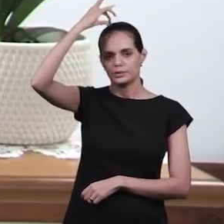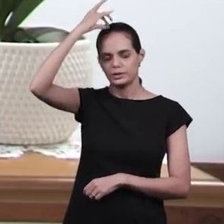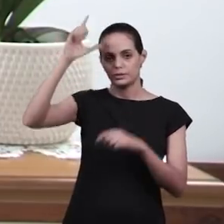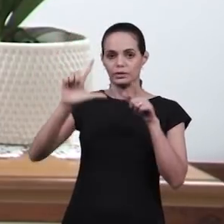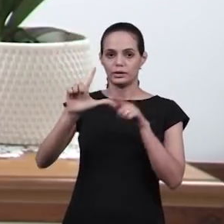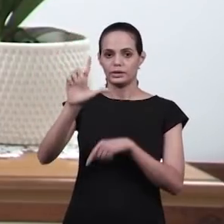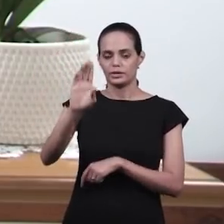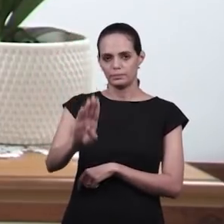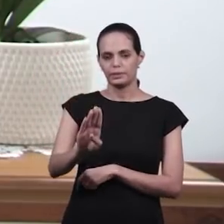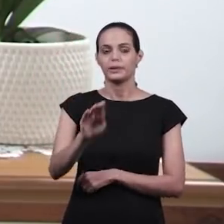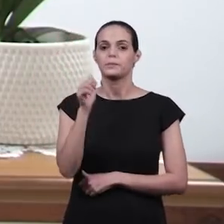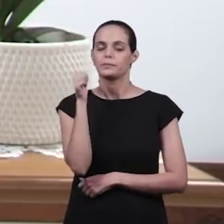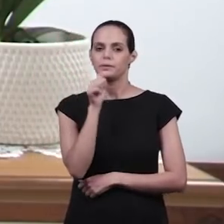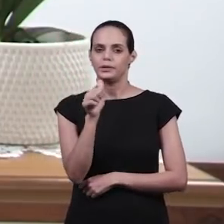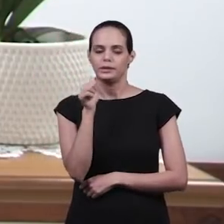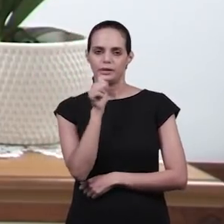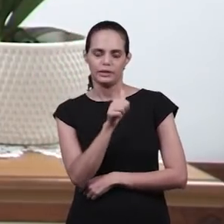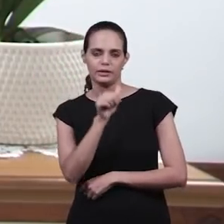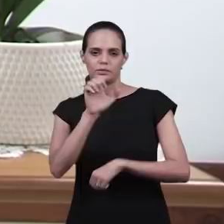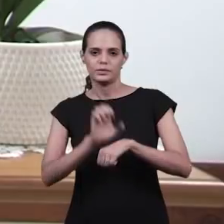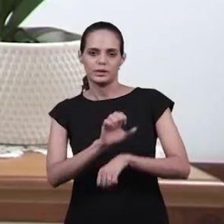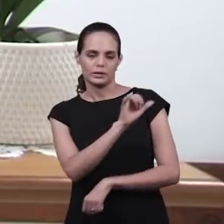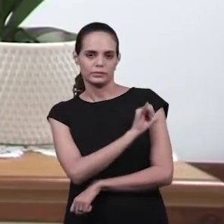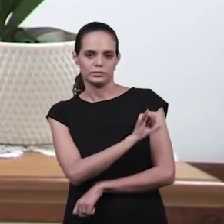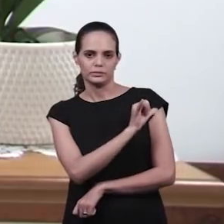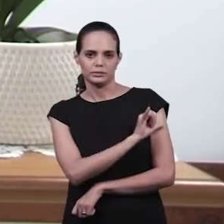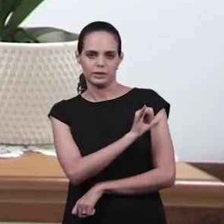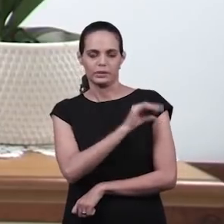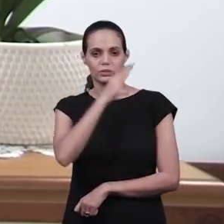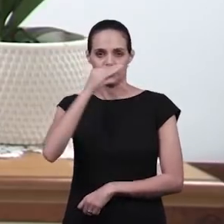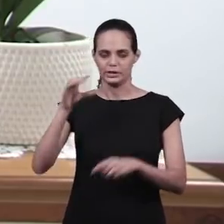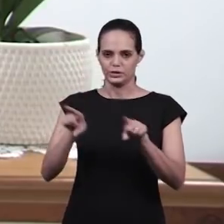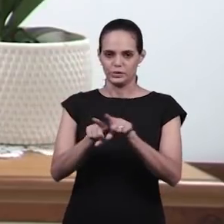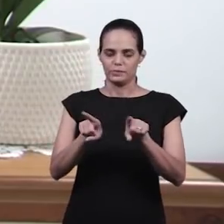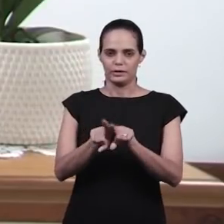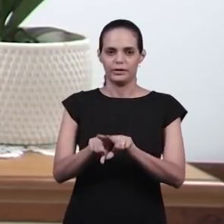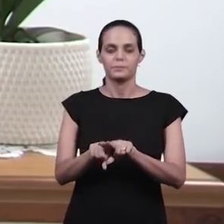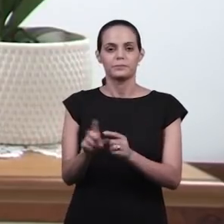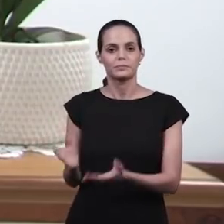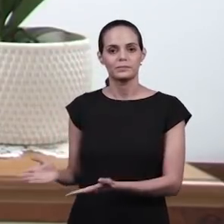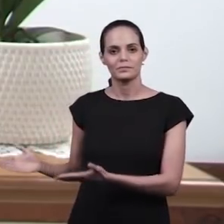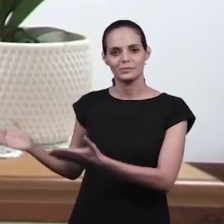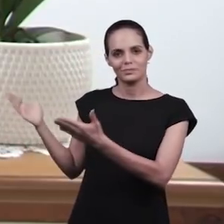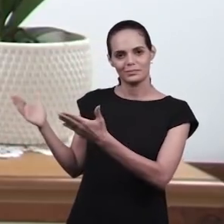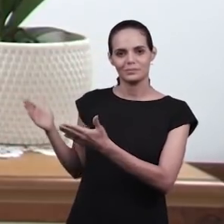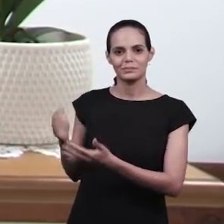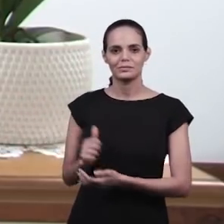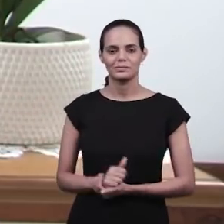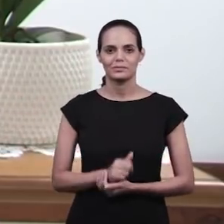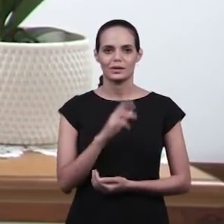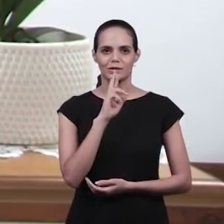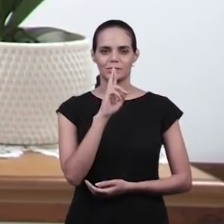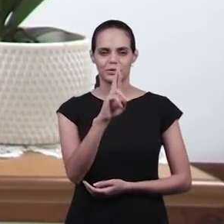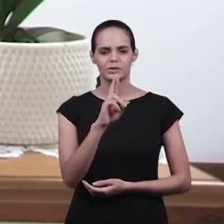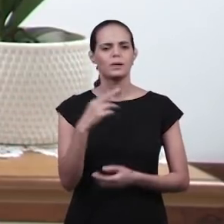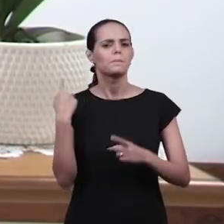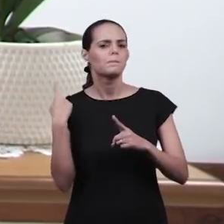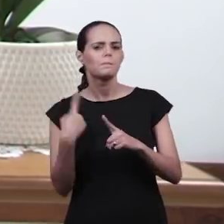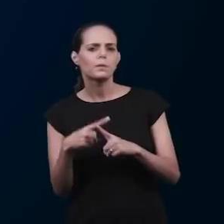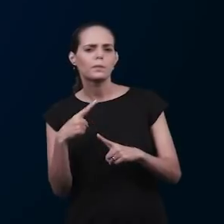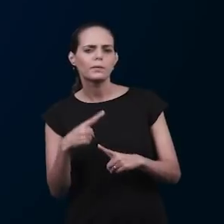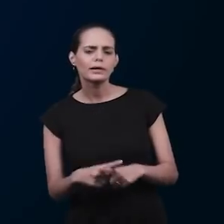B, Stephanie Bretas, da Igreja do Leme, aqui do Rio de Janeiro, também uma adolescente. Vamos acompanhar as